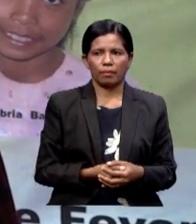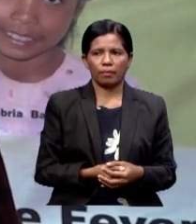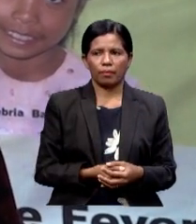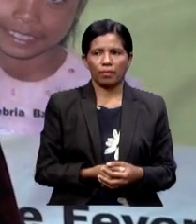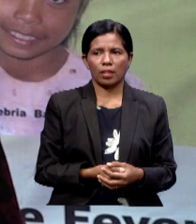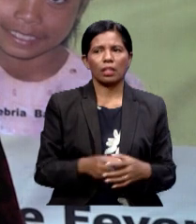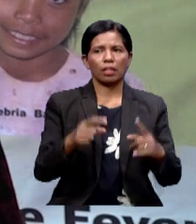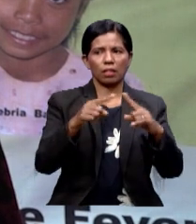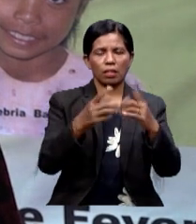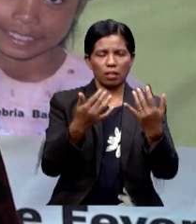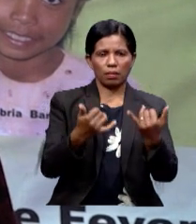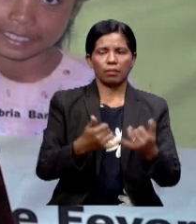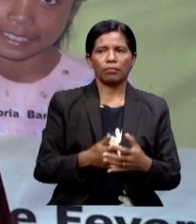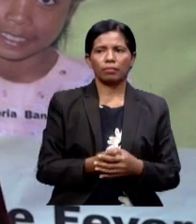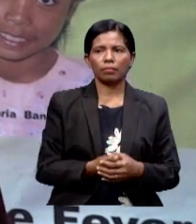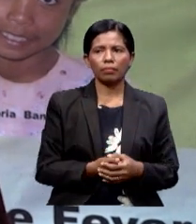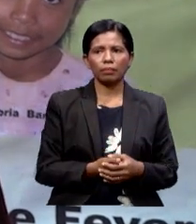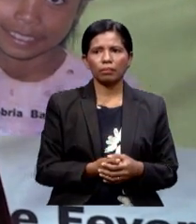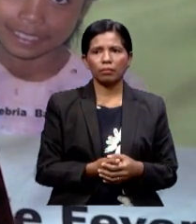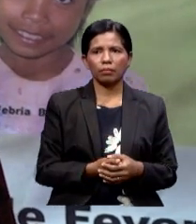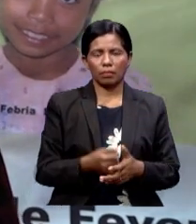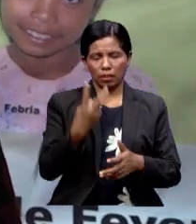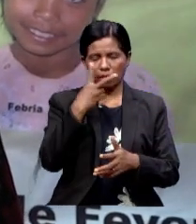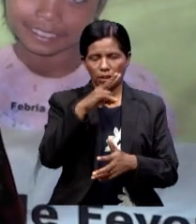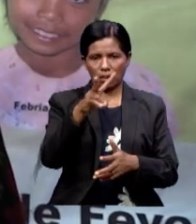Não é que a recada